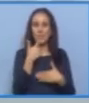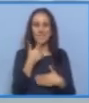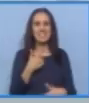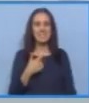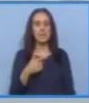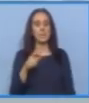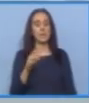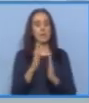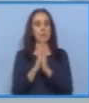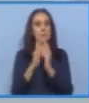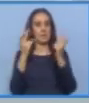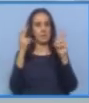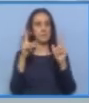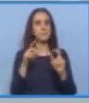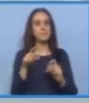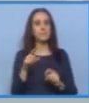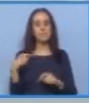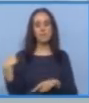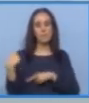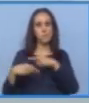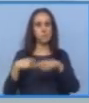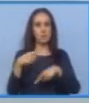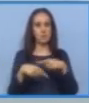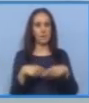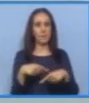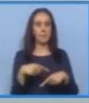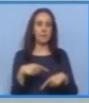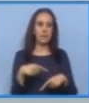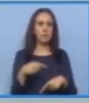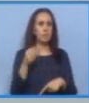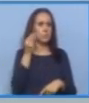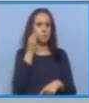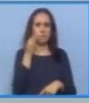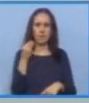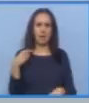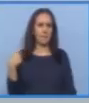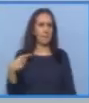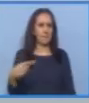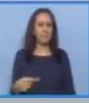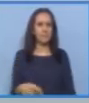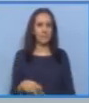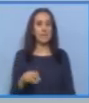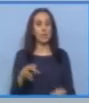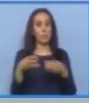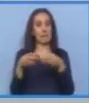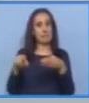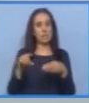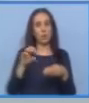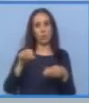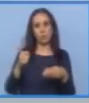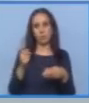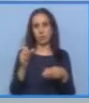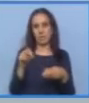A missa ao ar livre era uma tradição muito comum. Aquela comunidade dos missionários